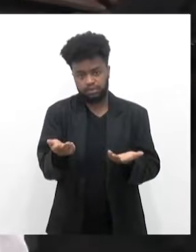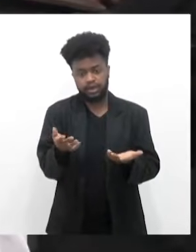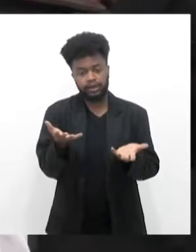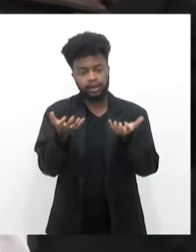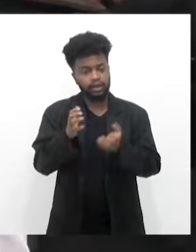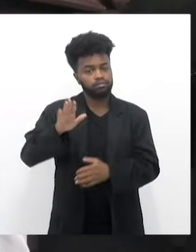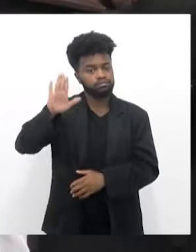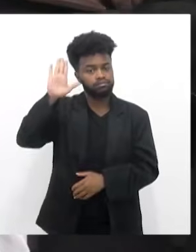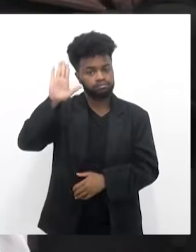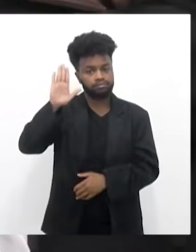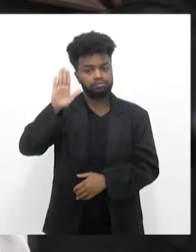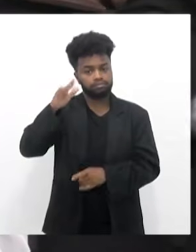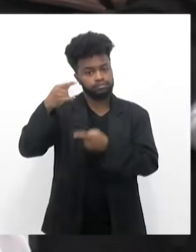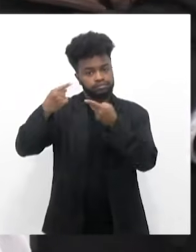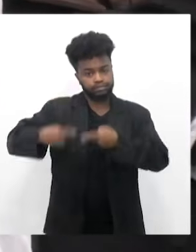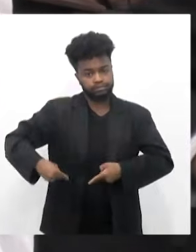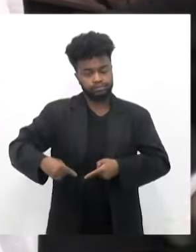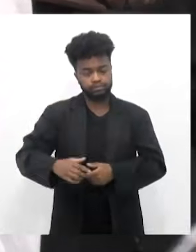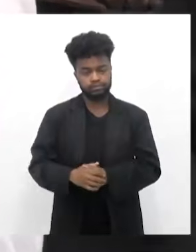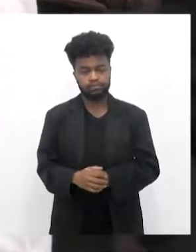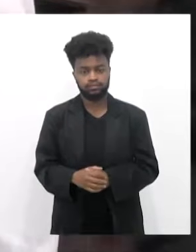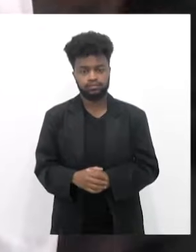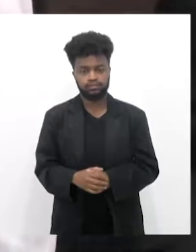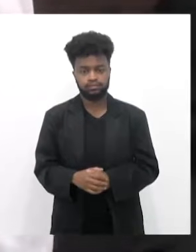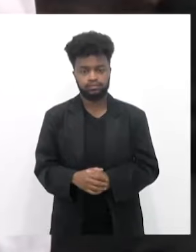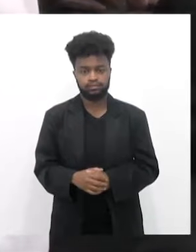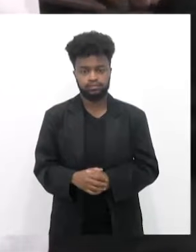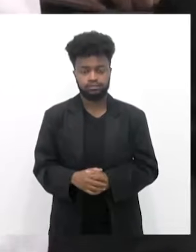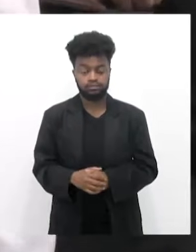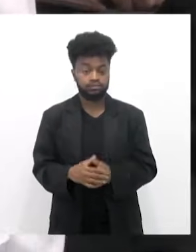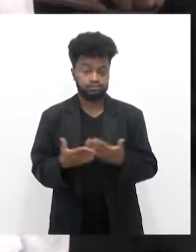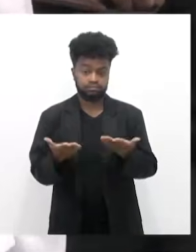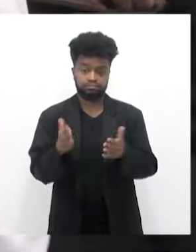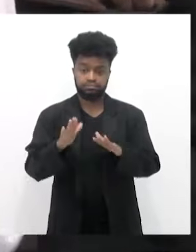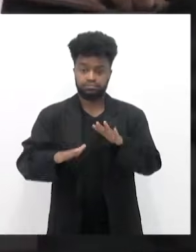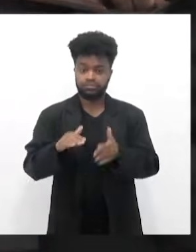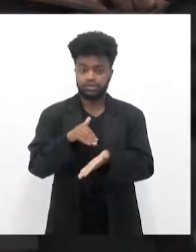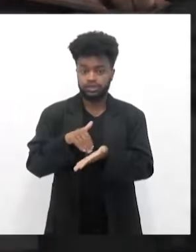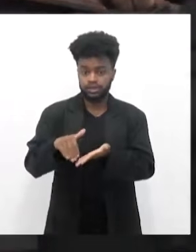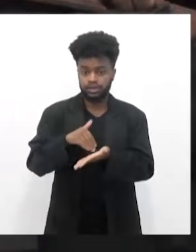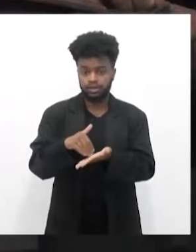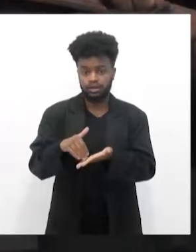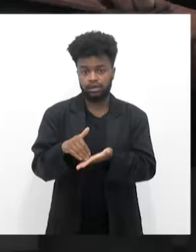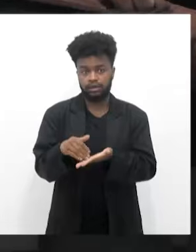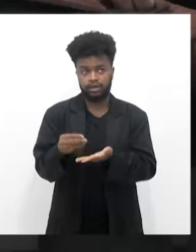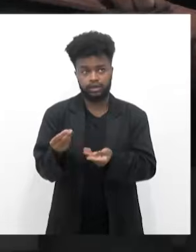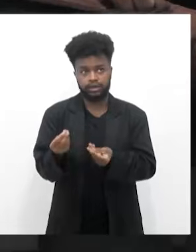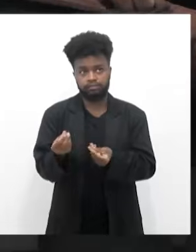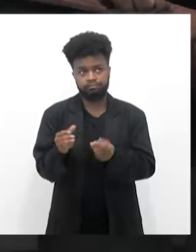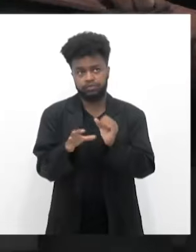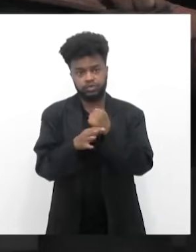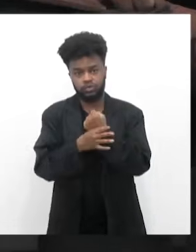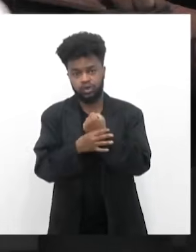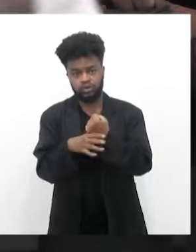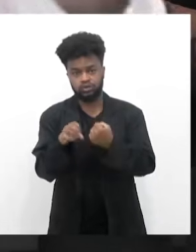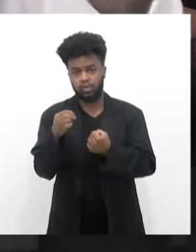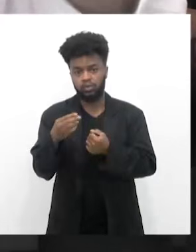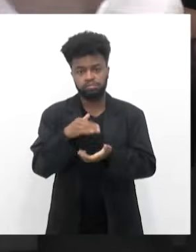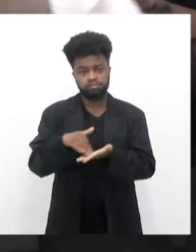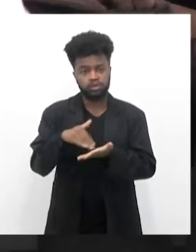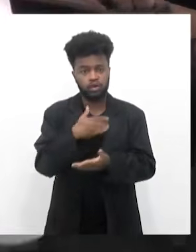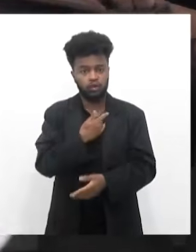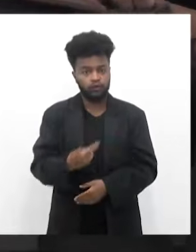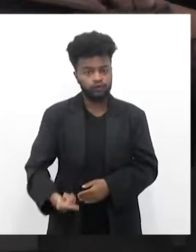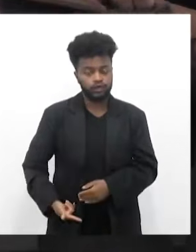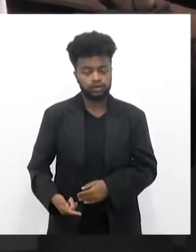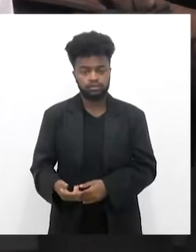concorrer para esse pleito indireto. Digamos, ele é um secretário de segurança, um secretário de governo, um